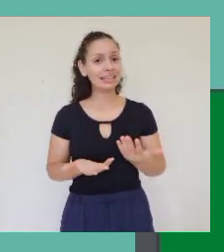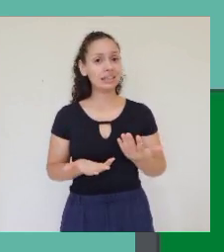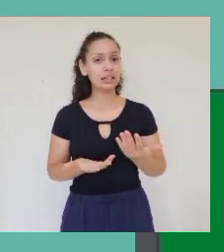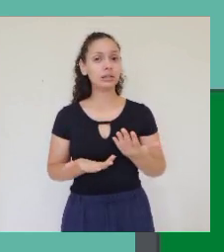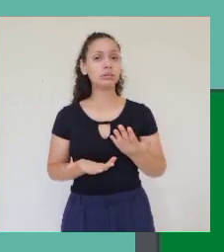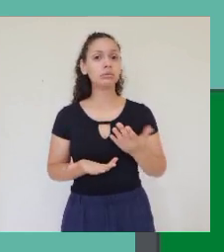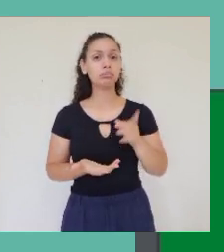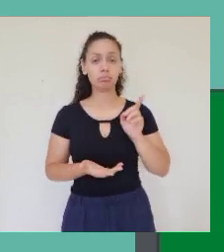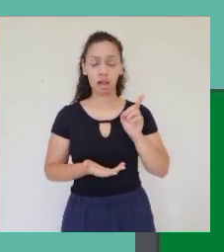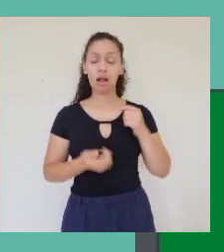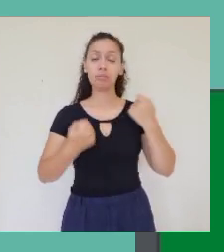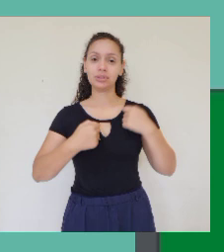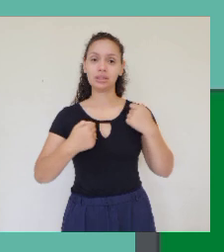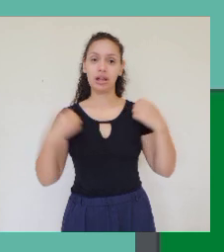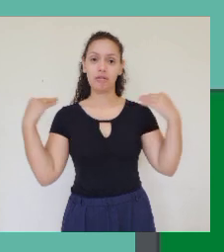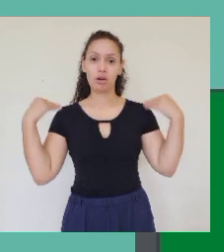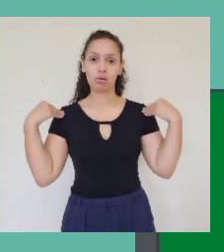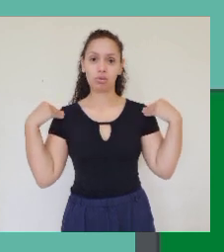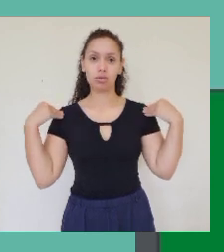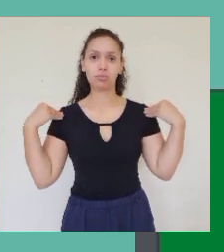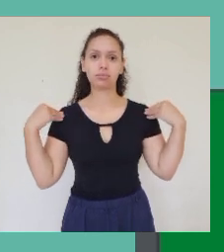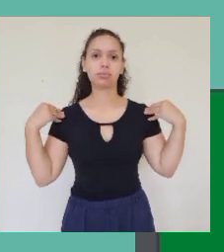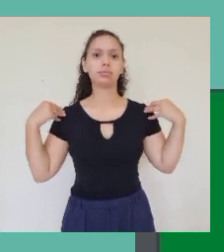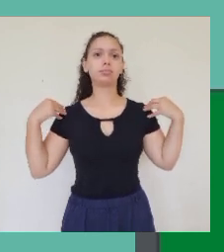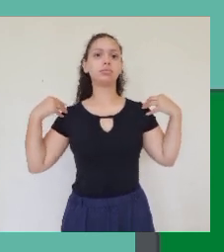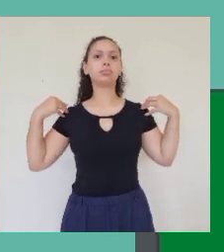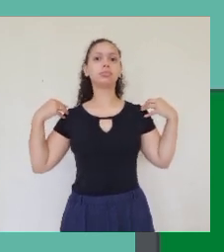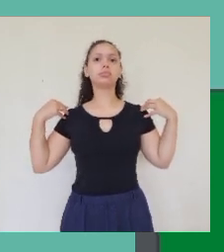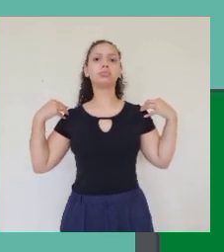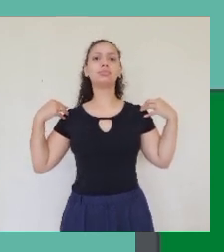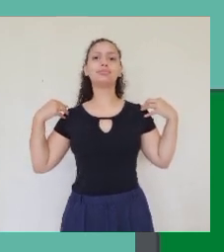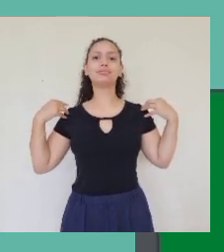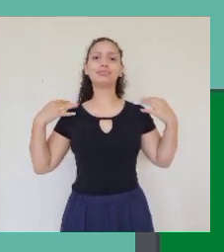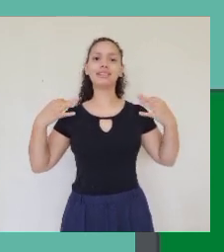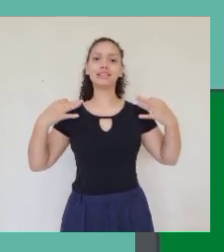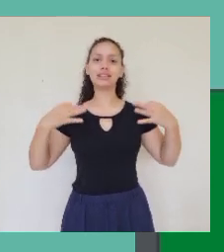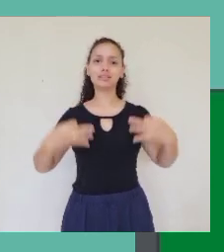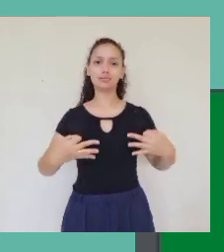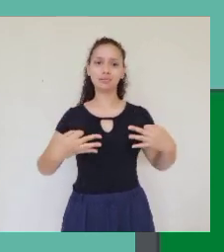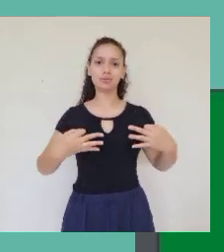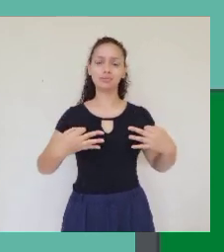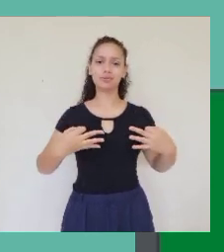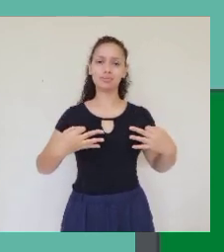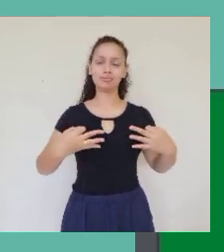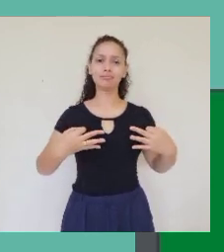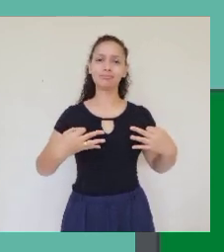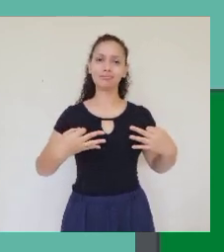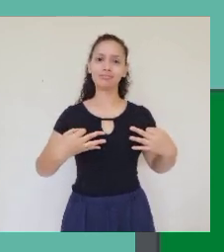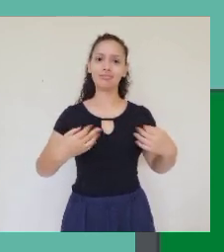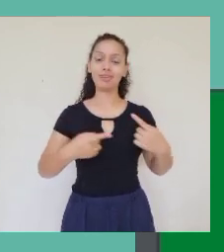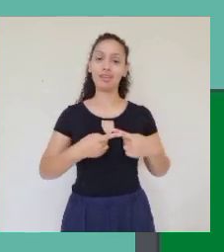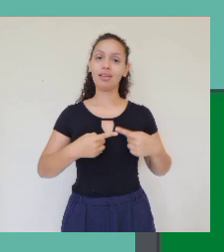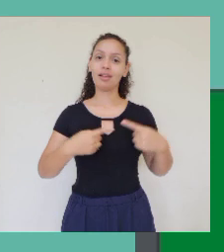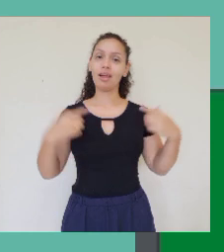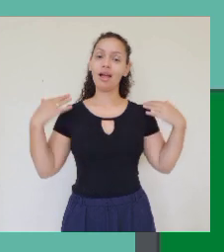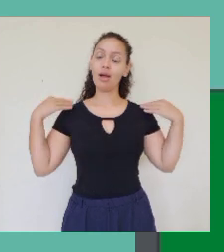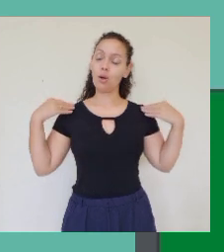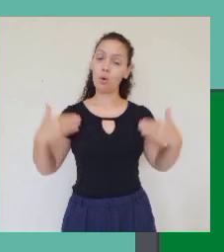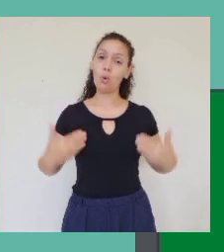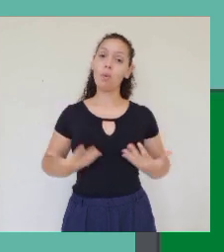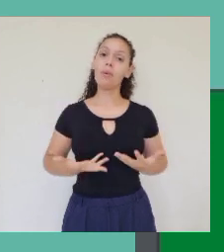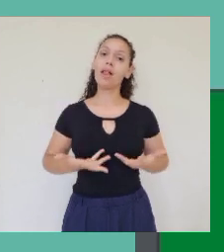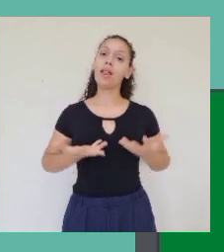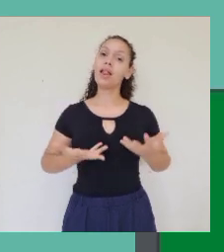estar com as costas apoiadas para permanecer a curvatura e diminuir a ativação muscular, né?